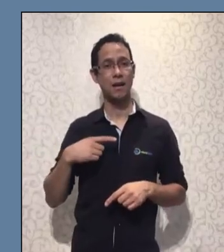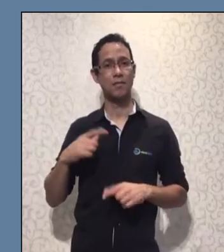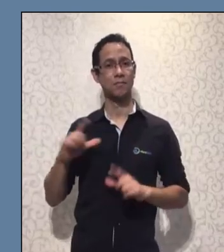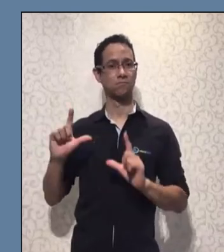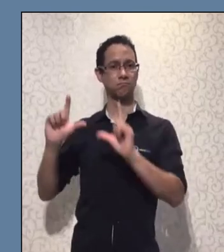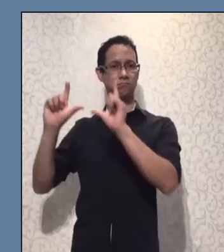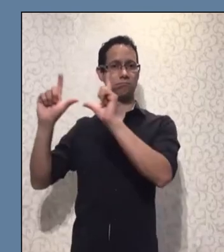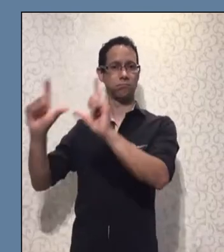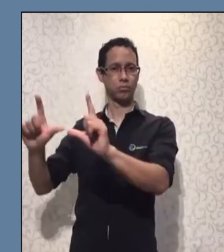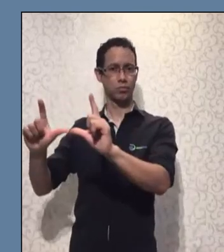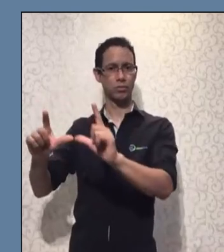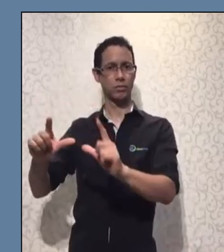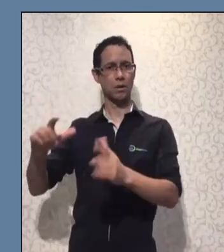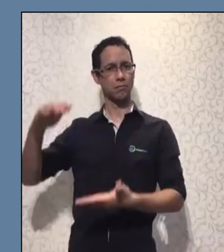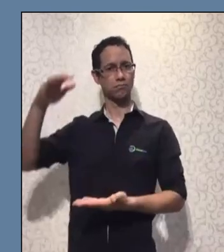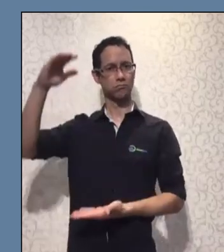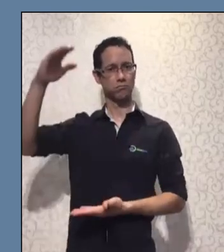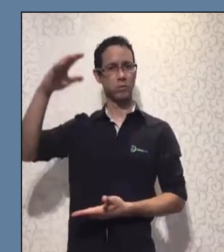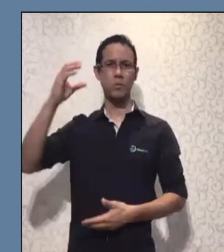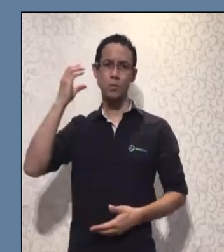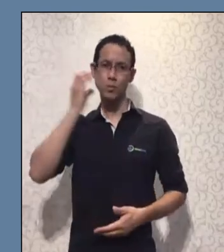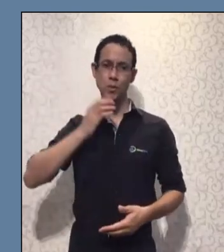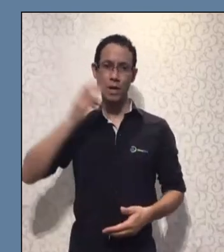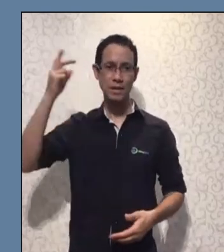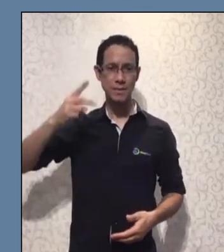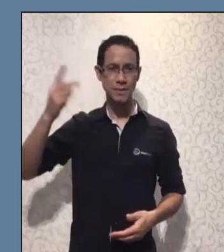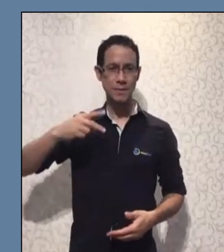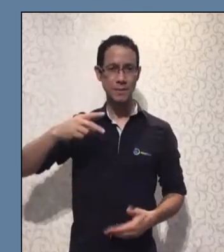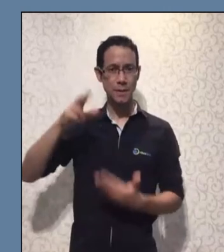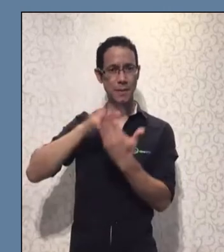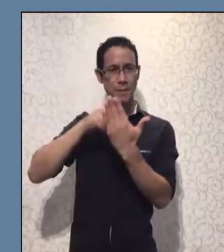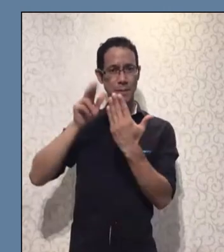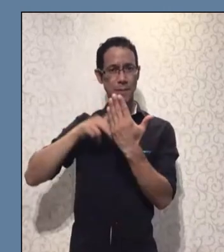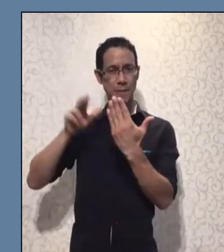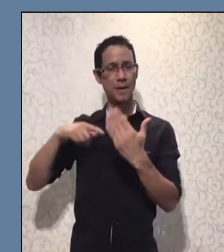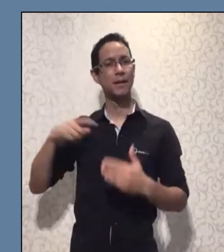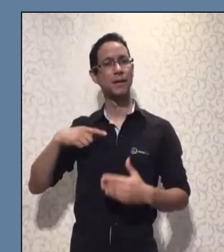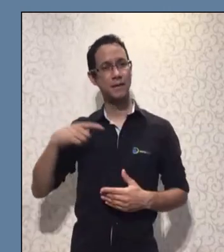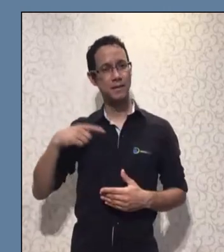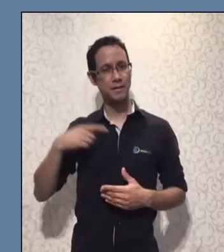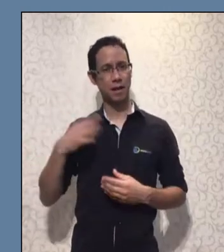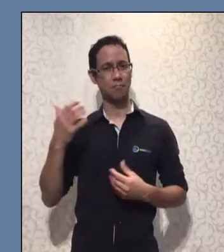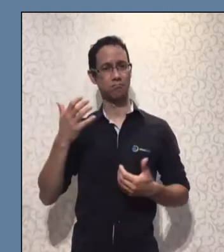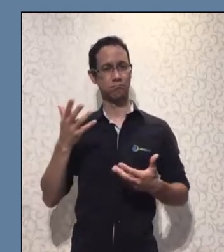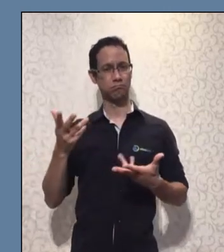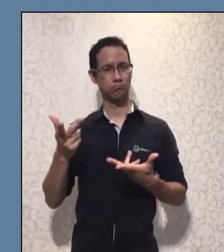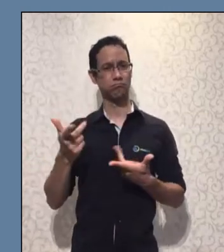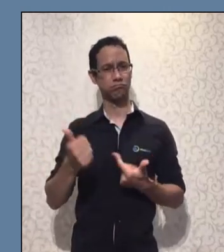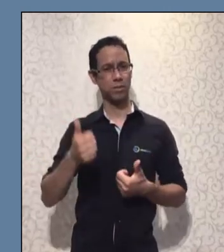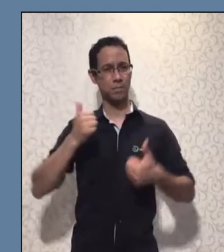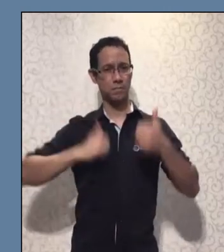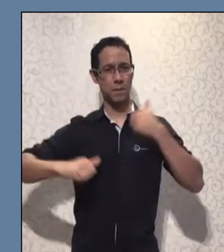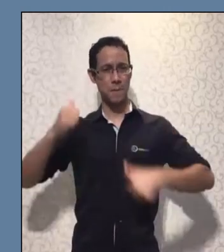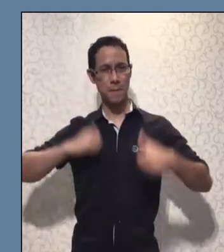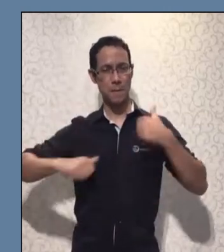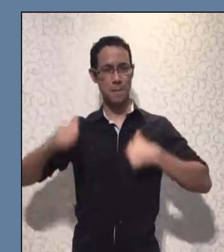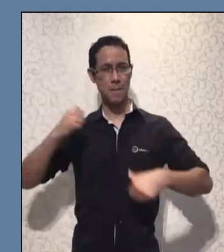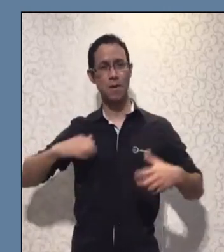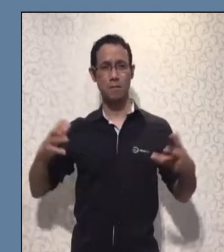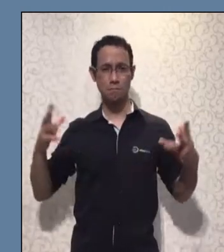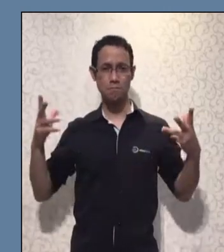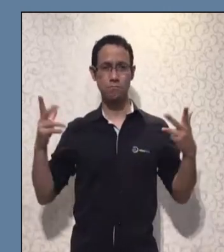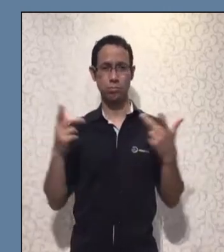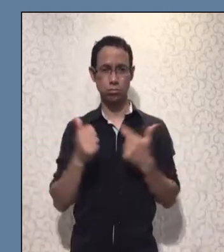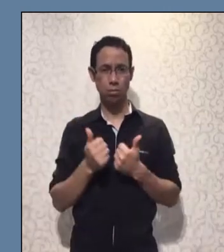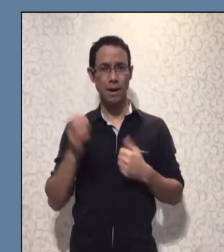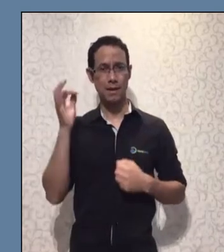corpo inteiro de Dom Pedro II pintado pelo Monvoisin, que é um deslumbre enquanto arte acadêmica. E do